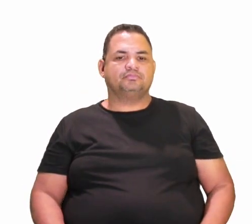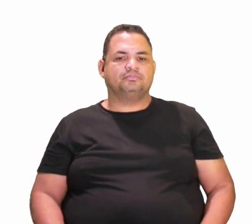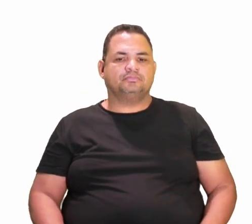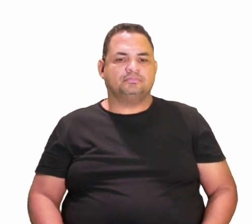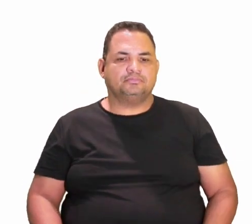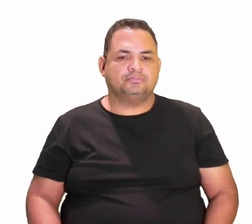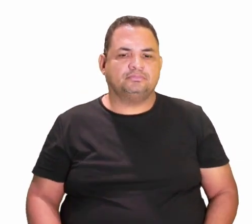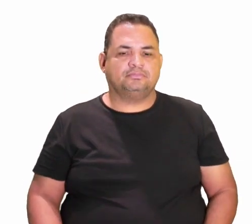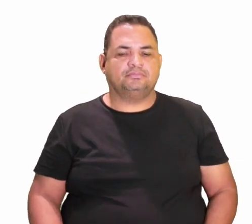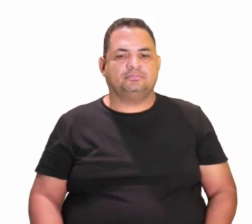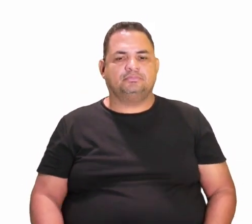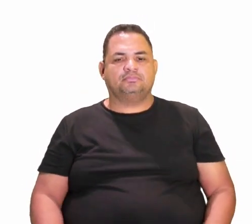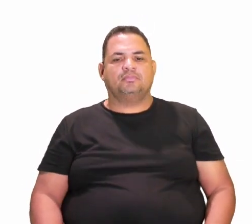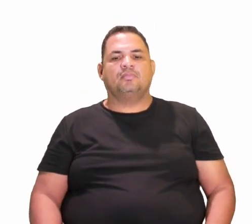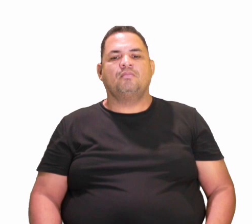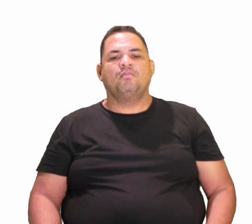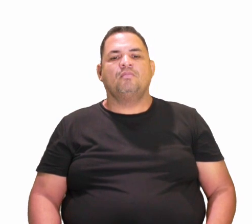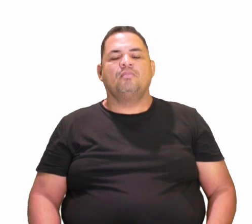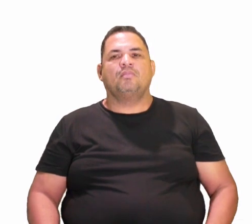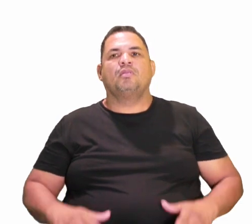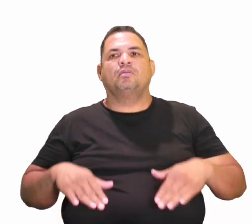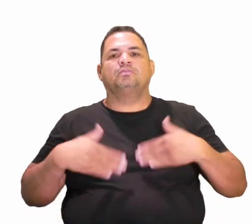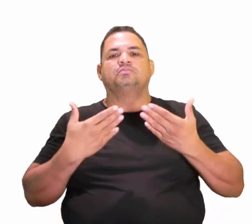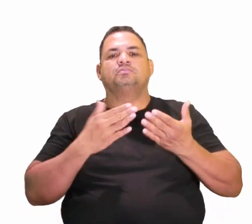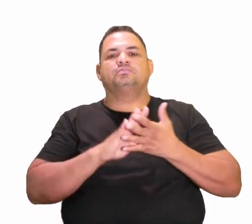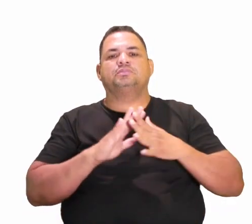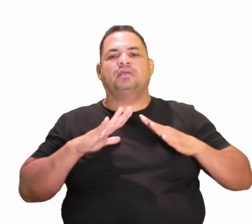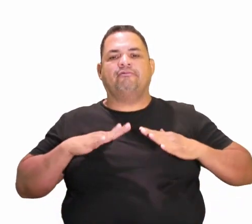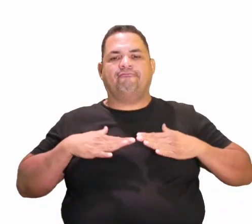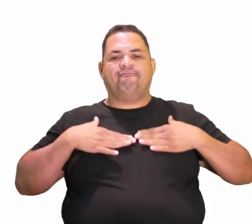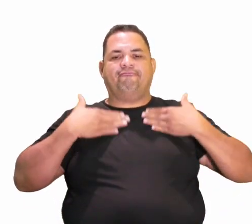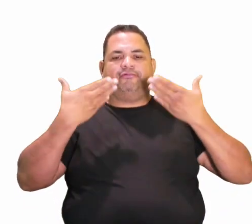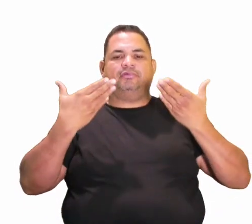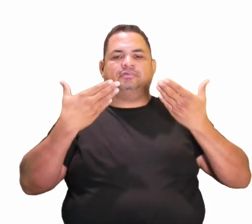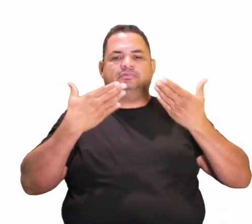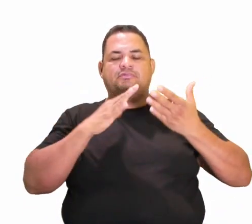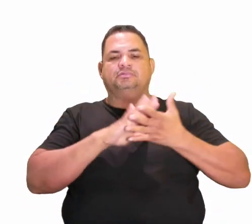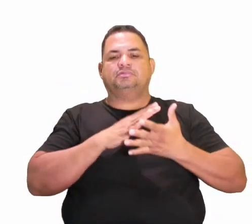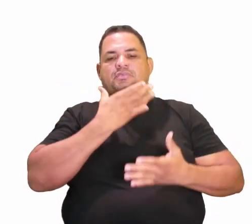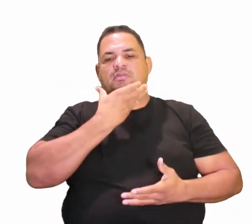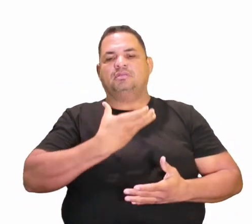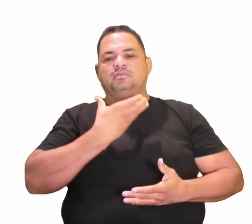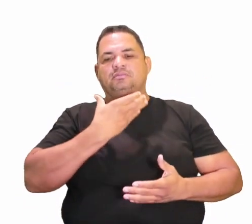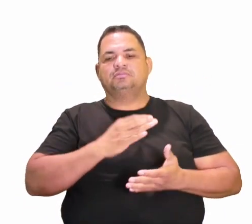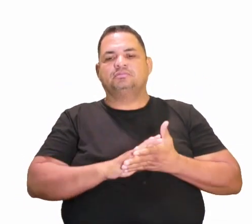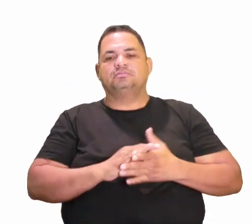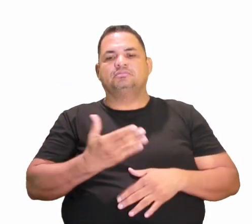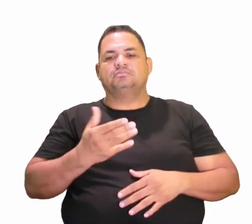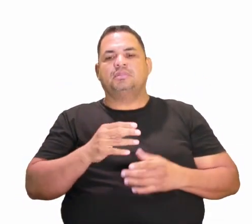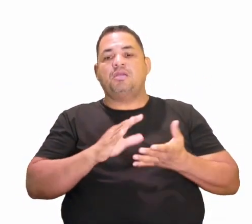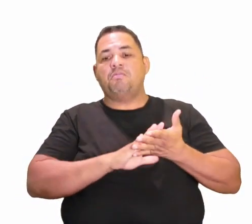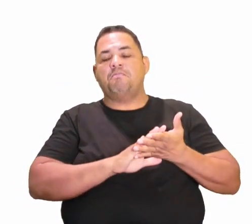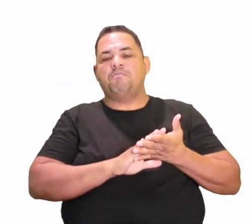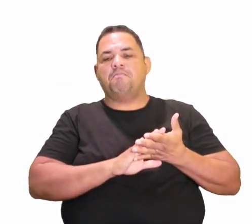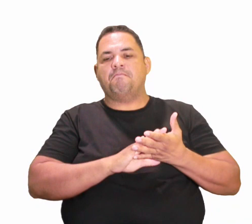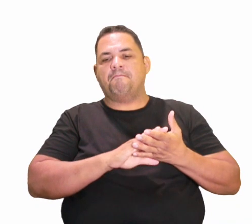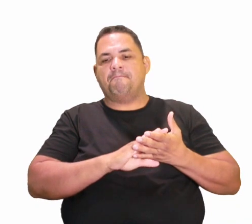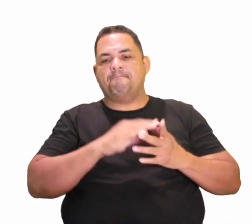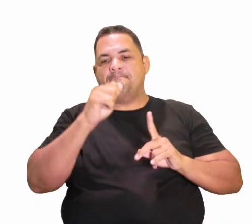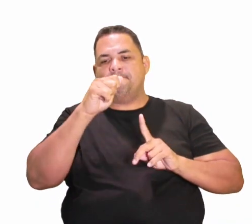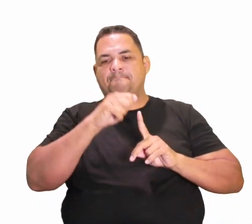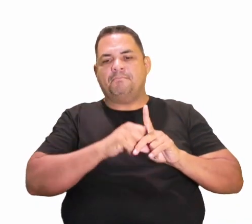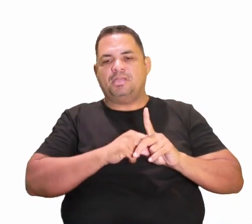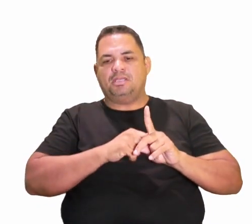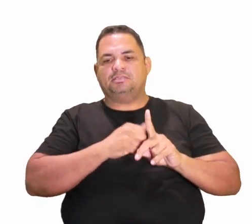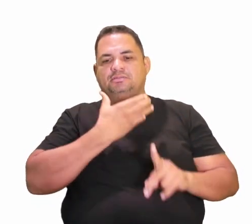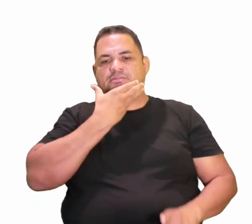Então, olha só, quando é o Natal, when is Christmas? É bem aqui em dezembro. Então,